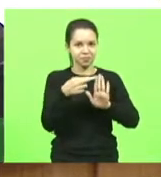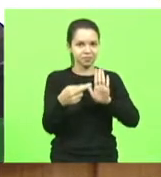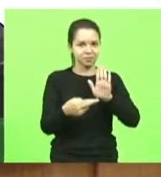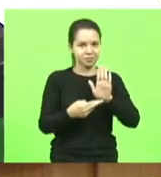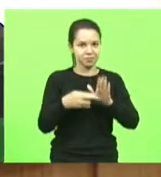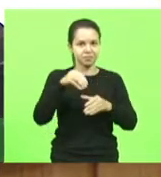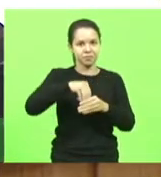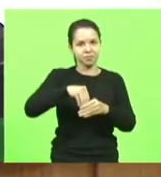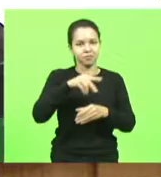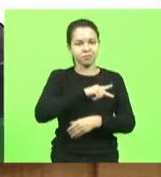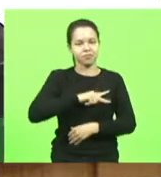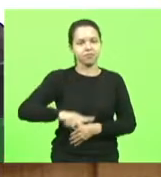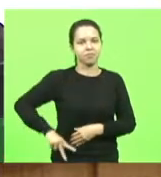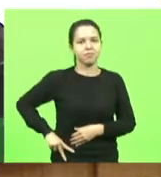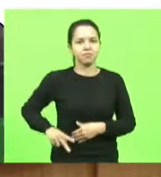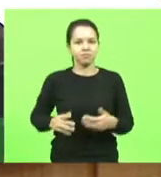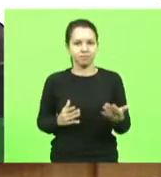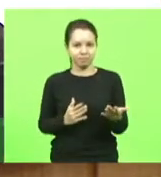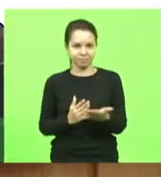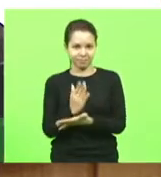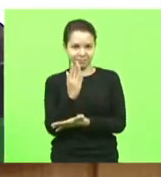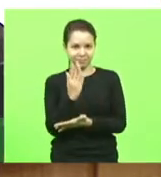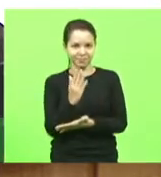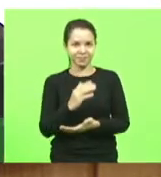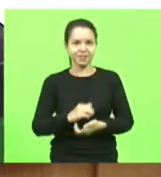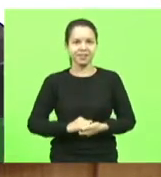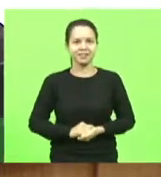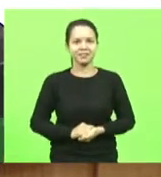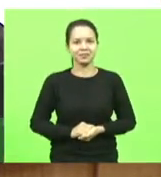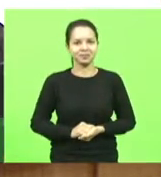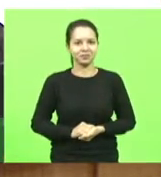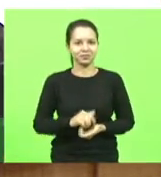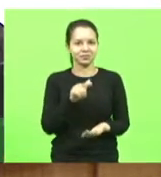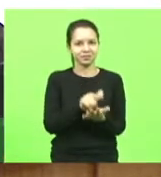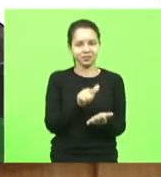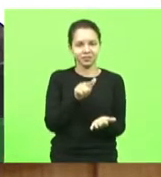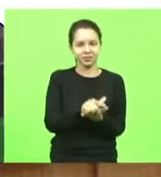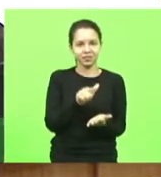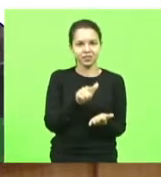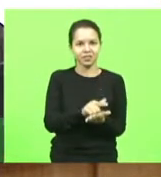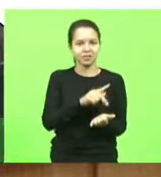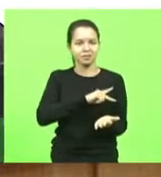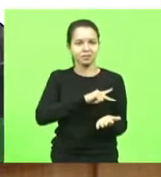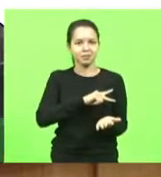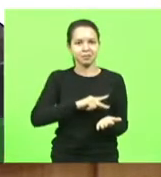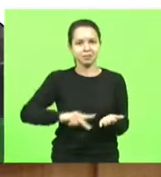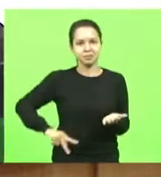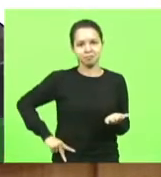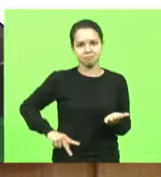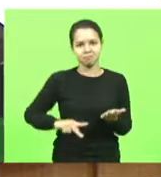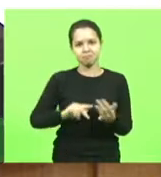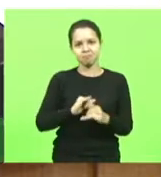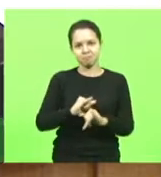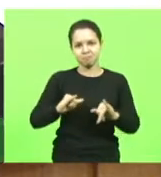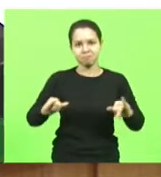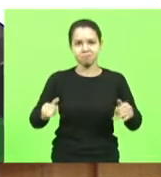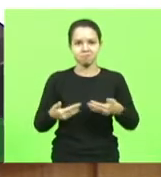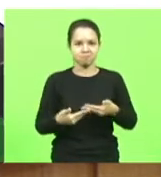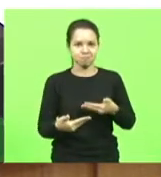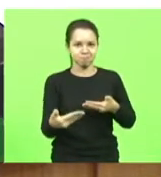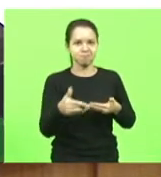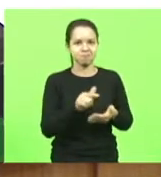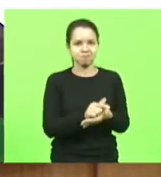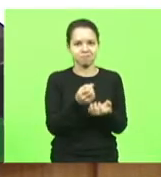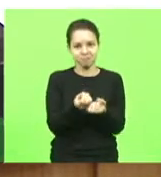o senhor presidente deu então por aprovada. Expediente. O senhor presidente solicitou que se procedesse à distribuição.